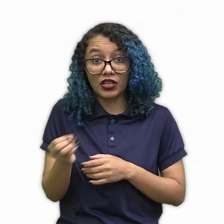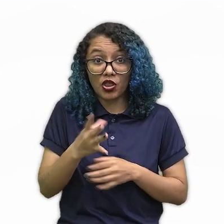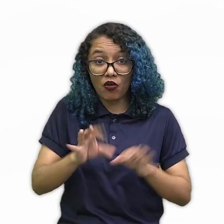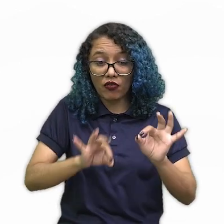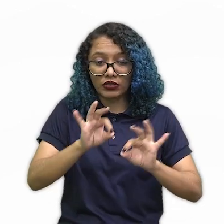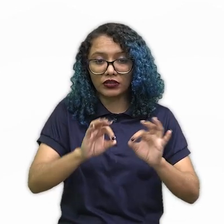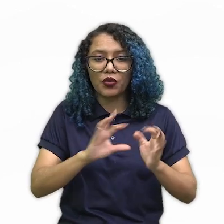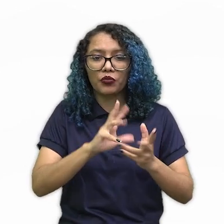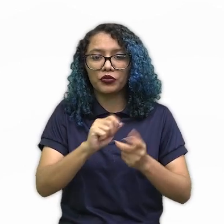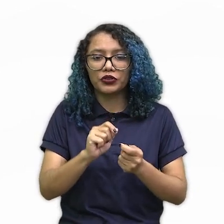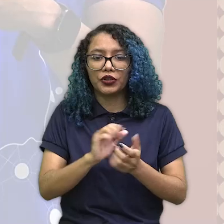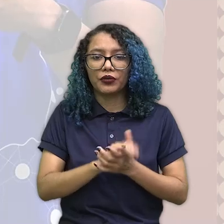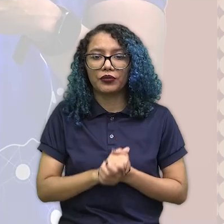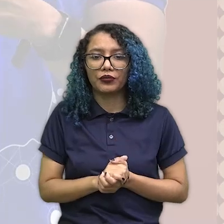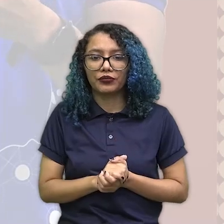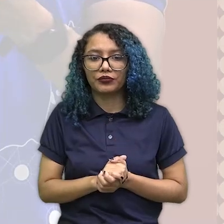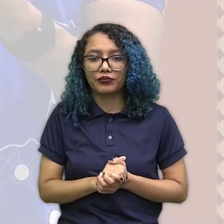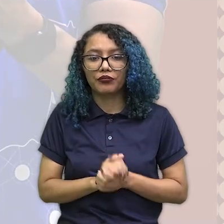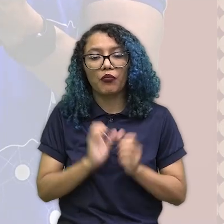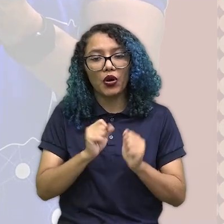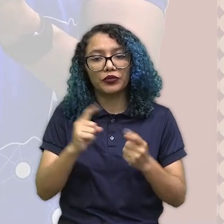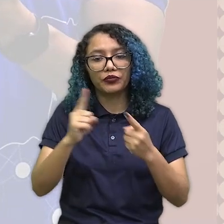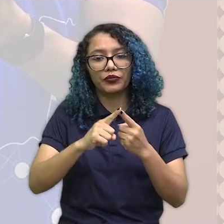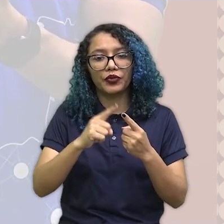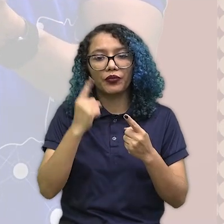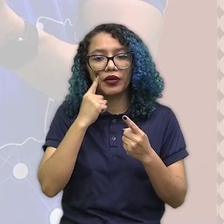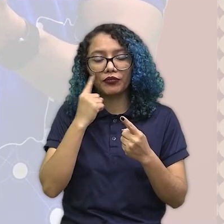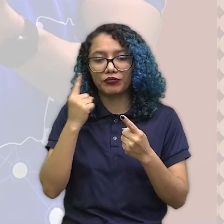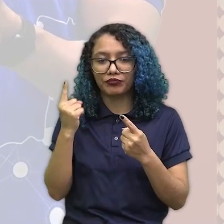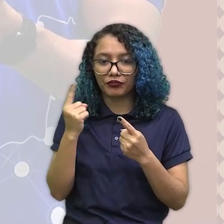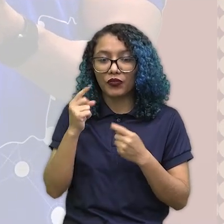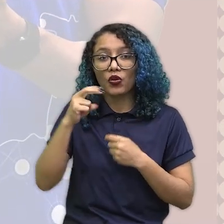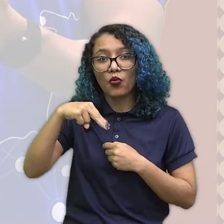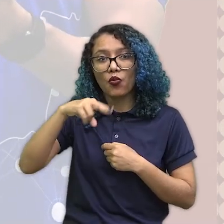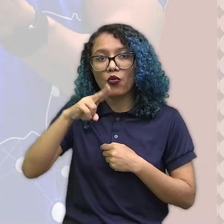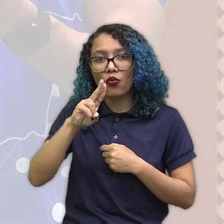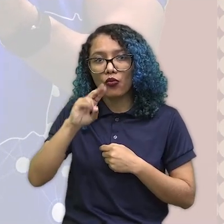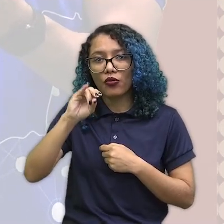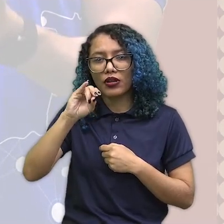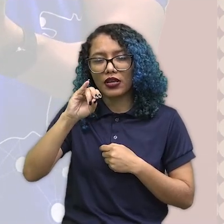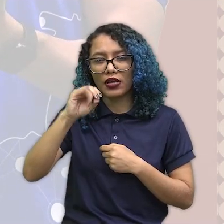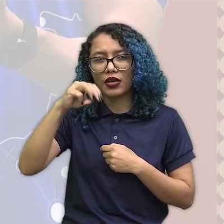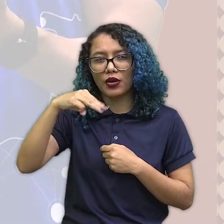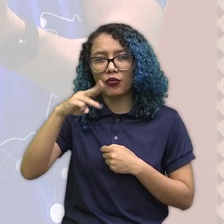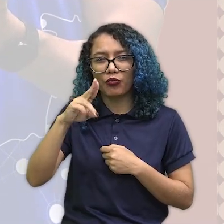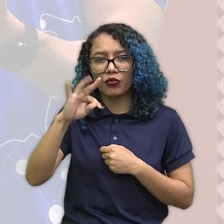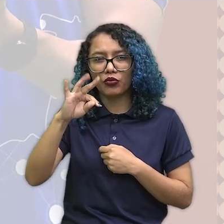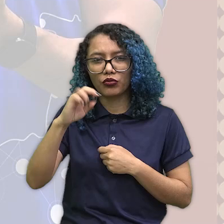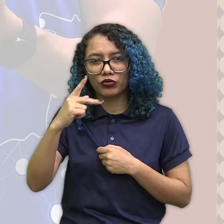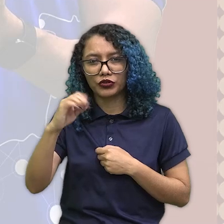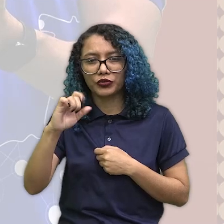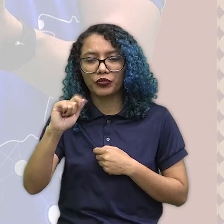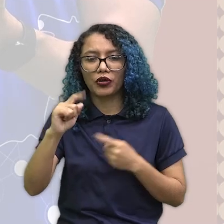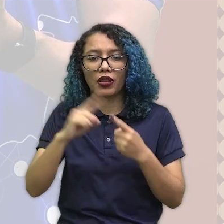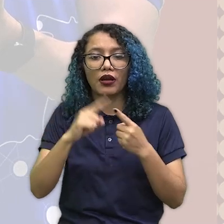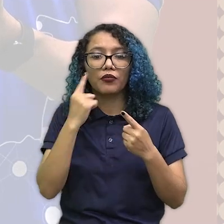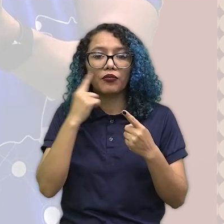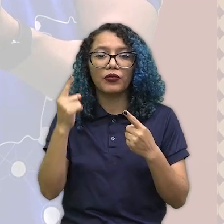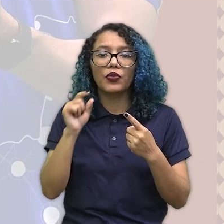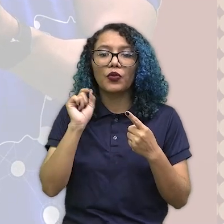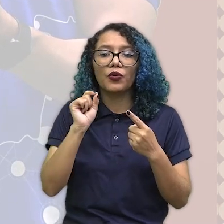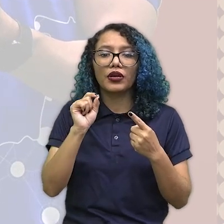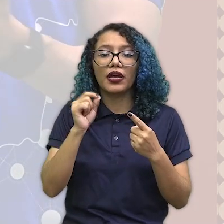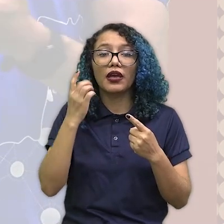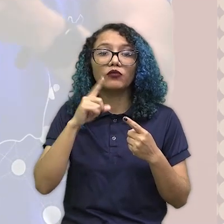geopolítica mundial ela pode ser definida como unimultipolar. A unipolaridade vem do fato dos Estados Unidos